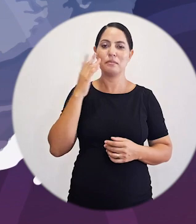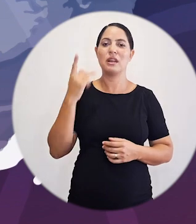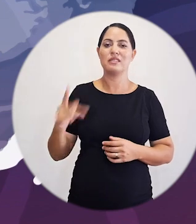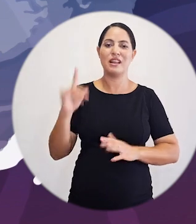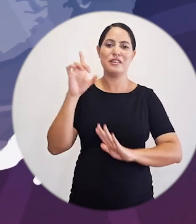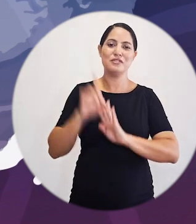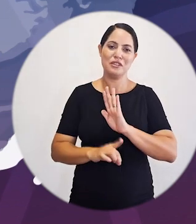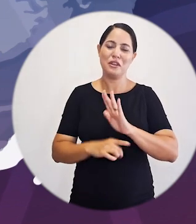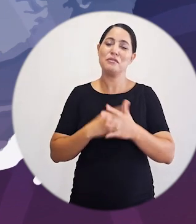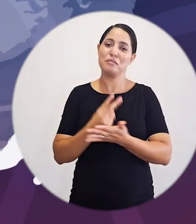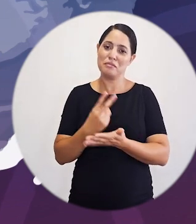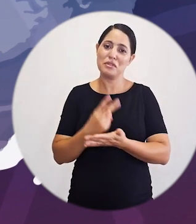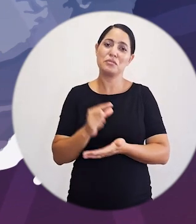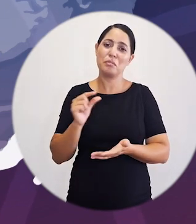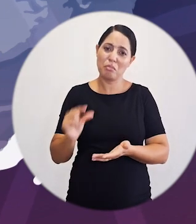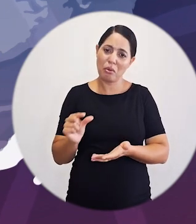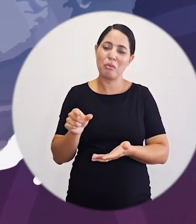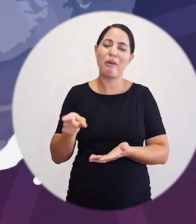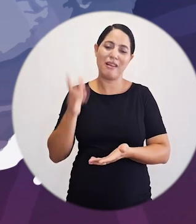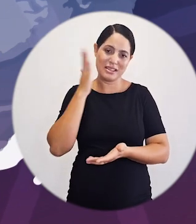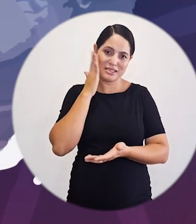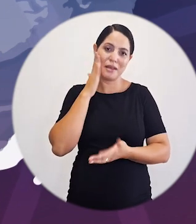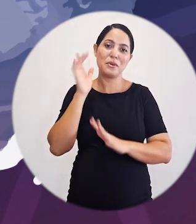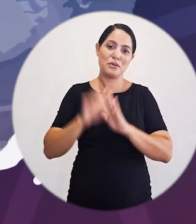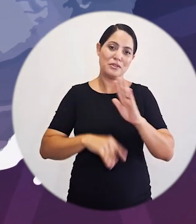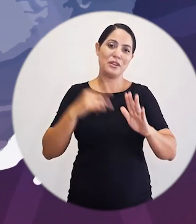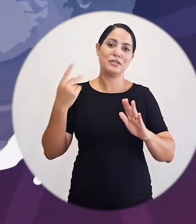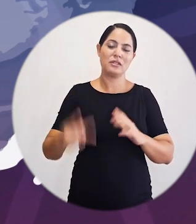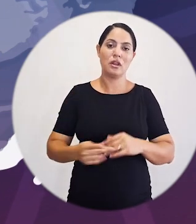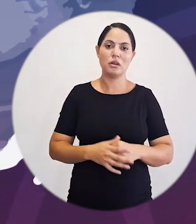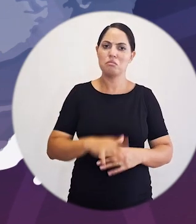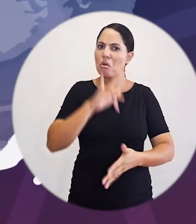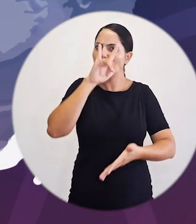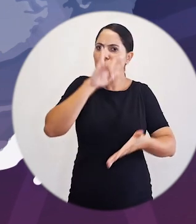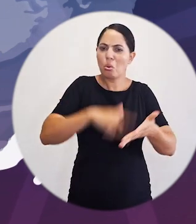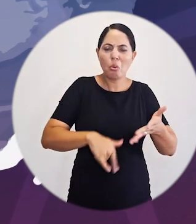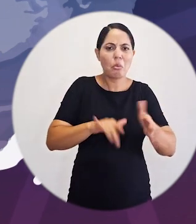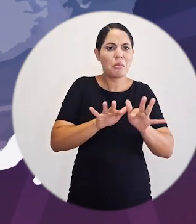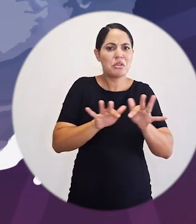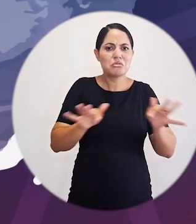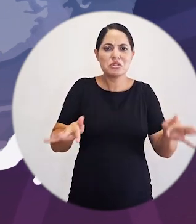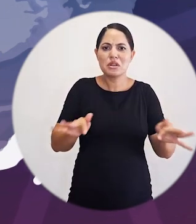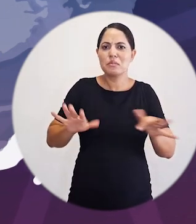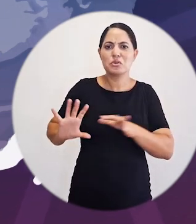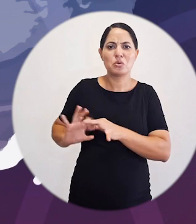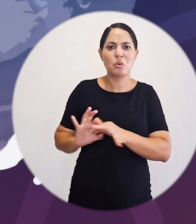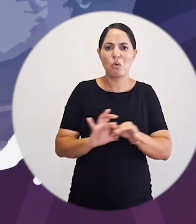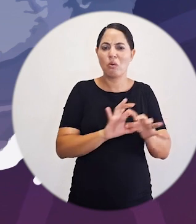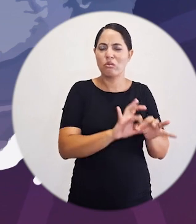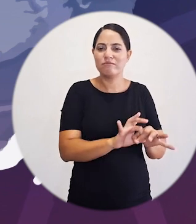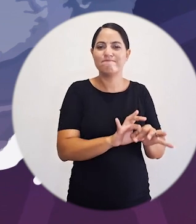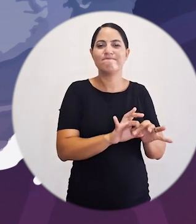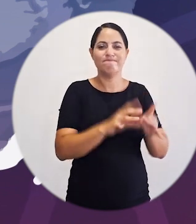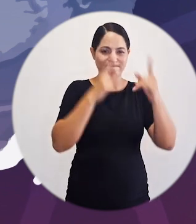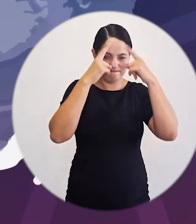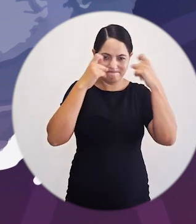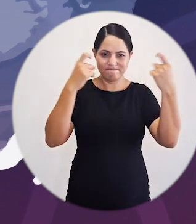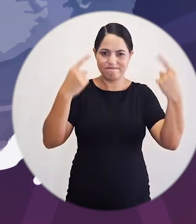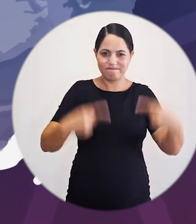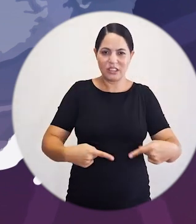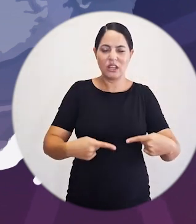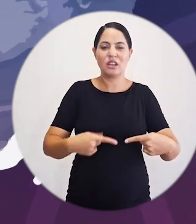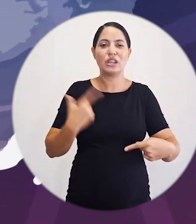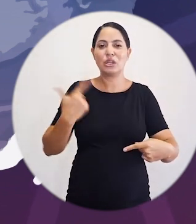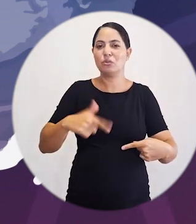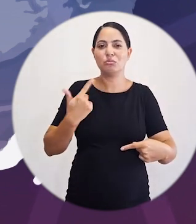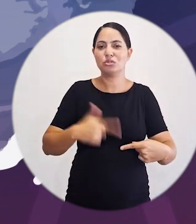a função das autoridades e dos poucos direitos que tinha. O documento se atém apenas a